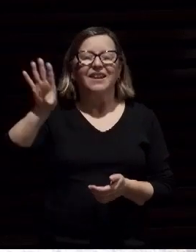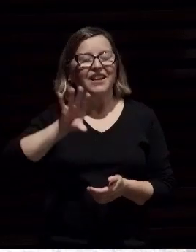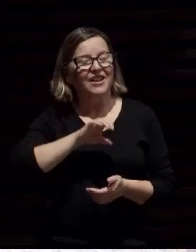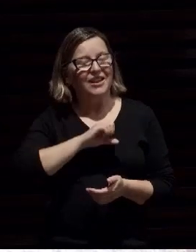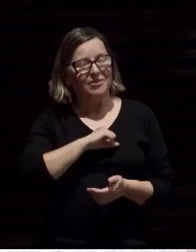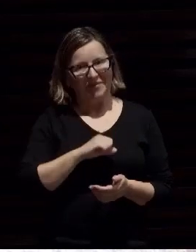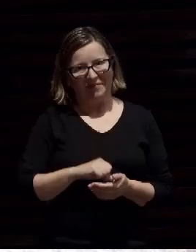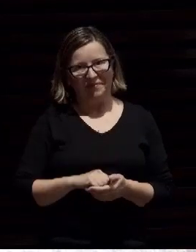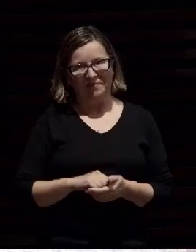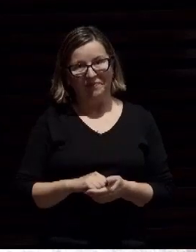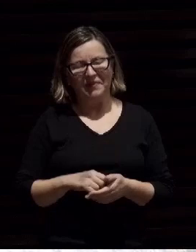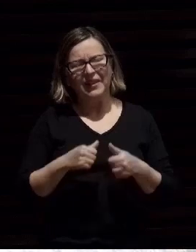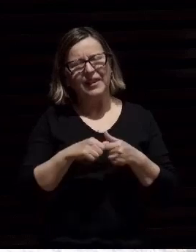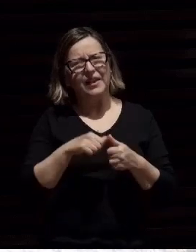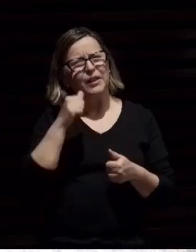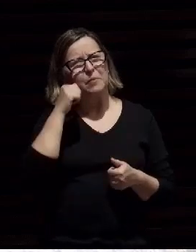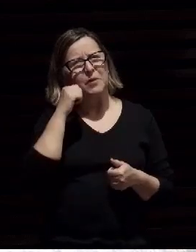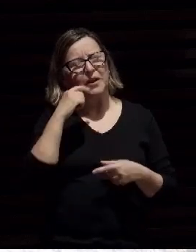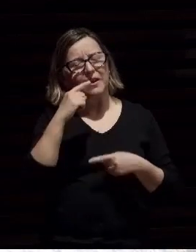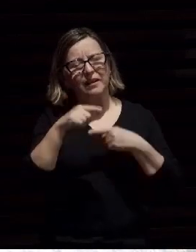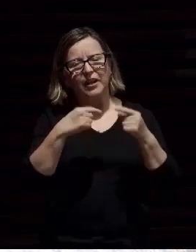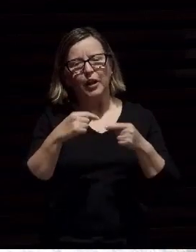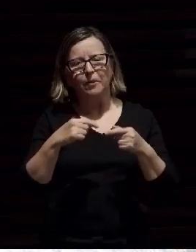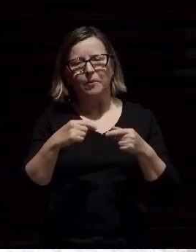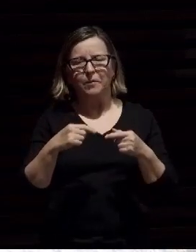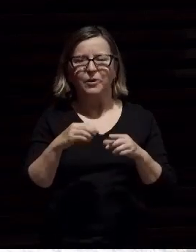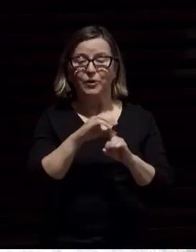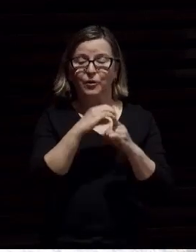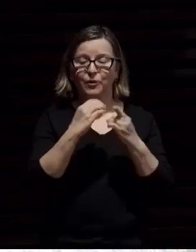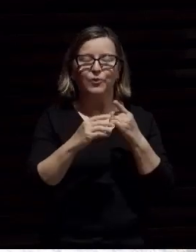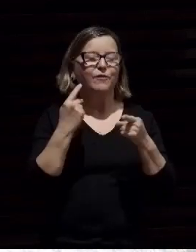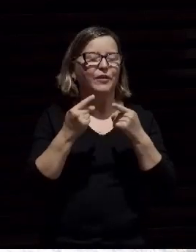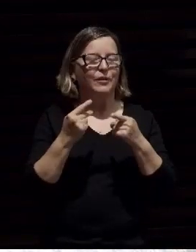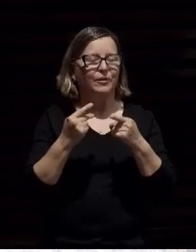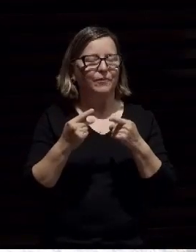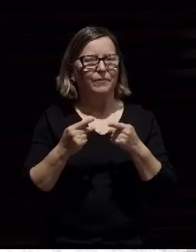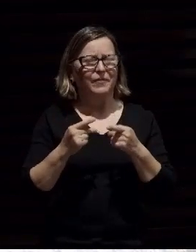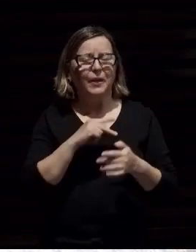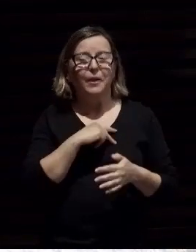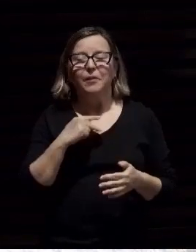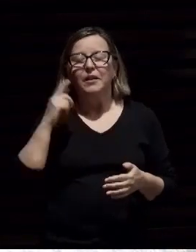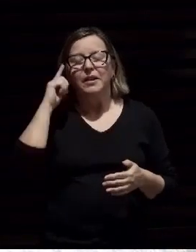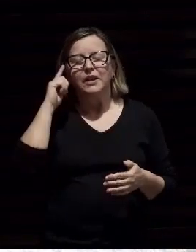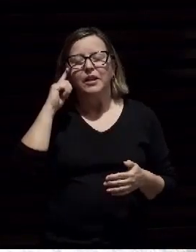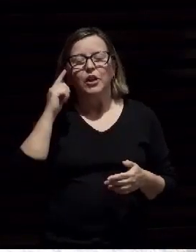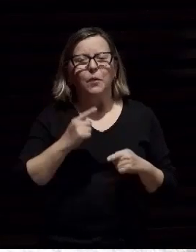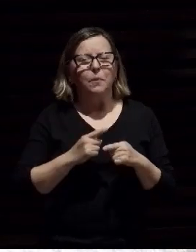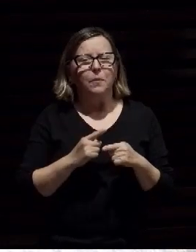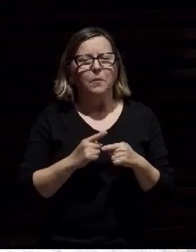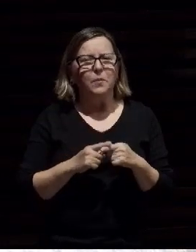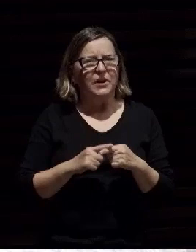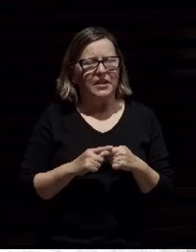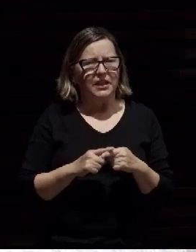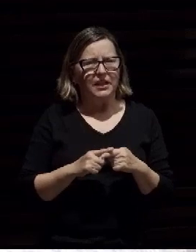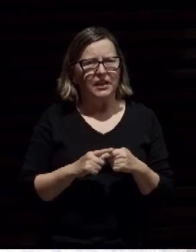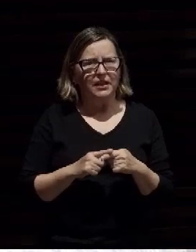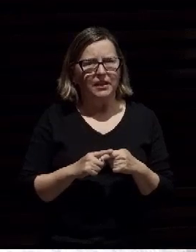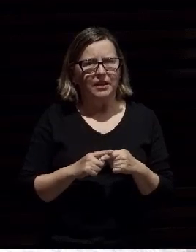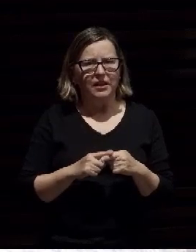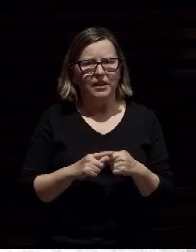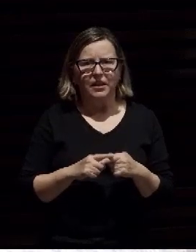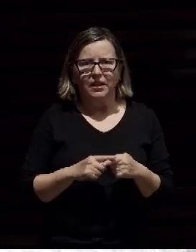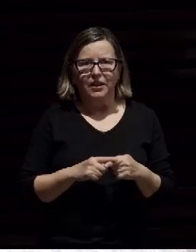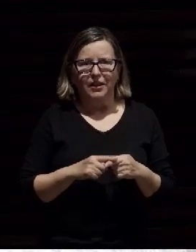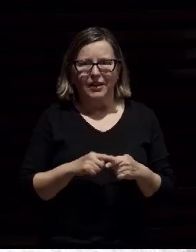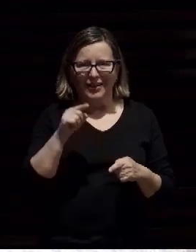E essa senhora me disse depois da pregação: Pastor Glênio, por que o senhor não prega isso, não pregou isso antes? Eu nunca